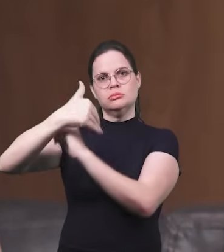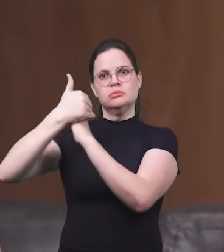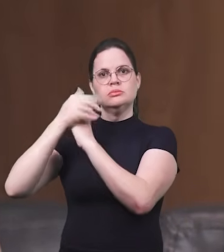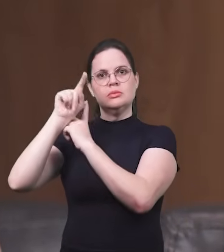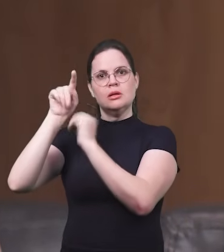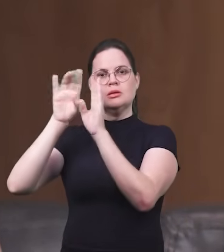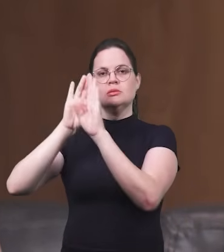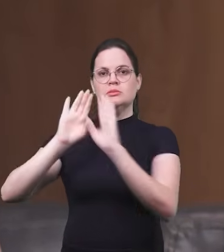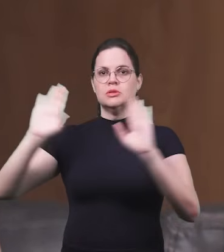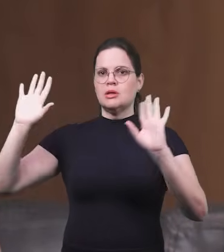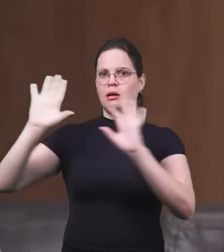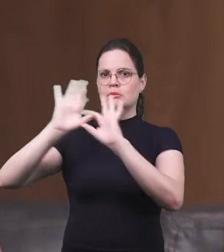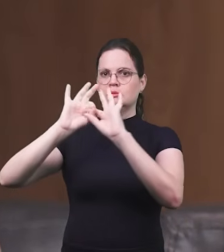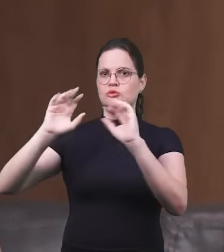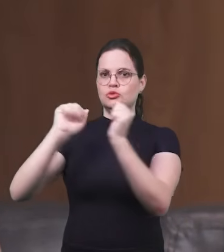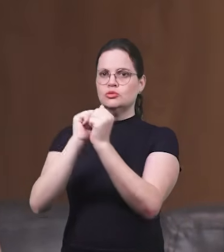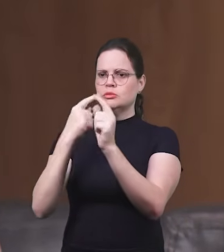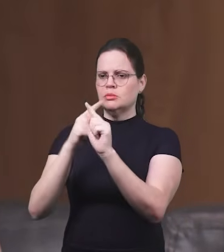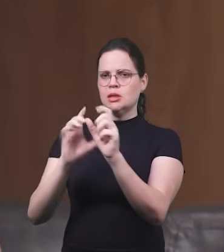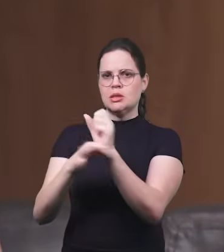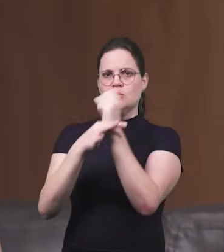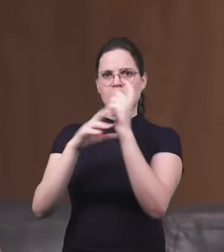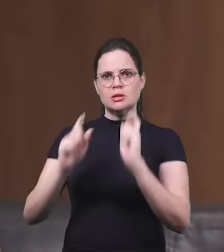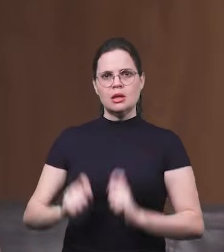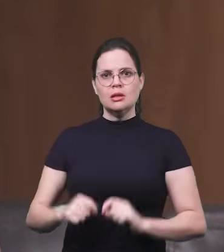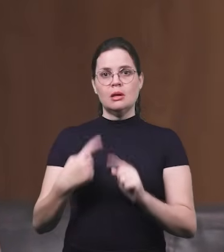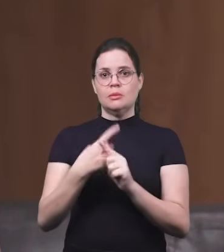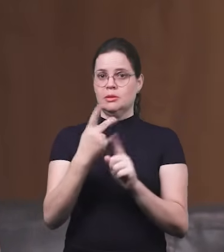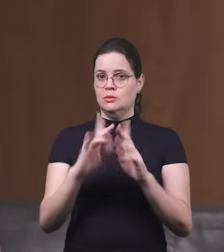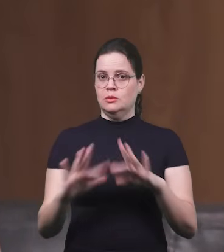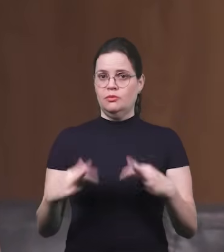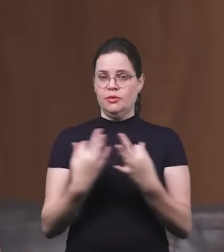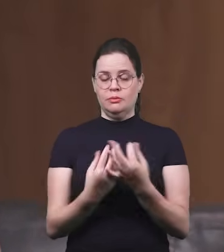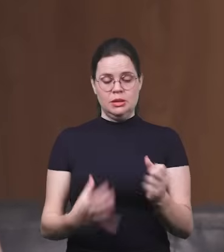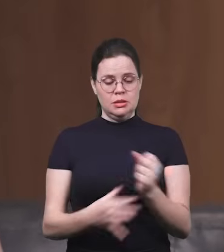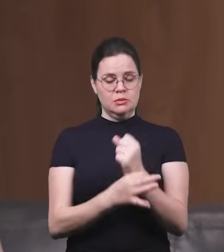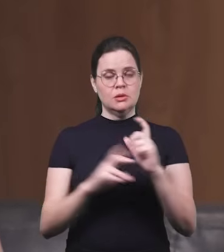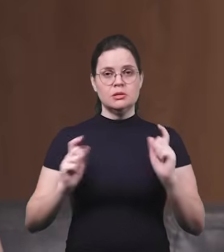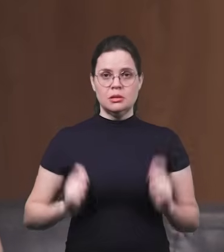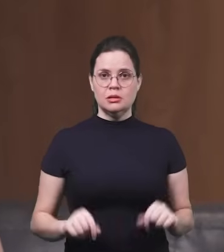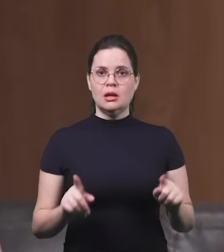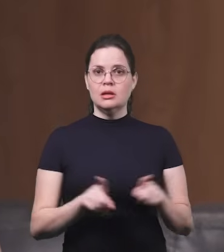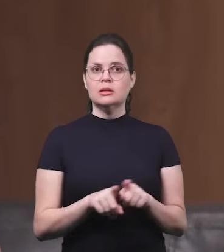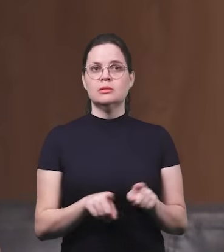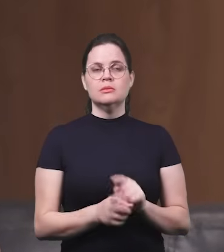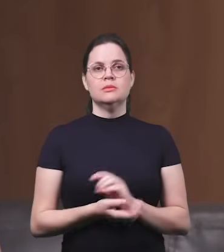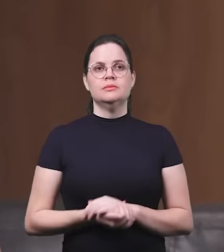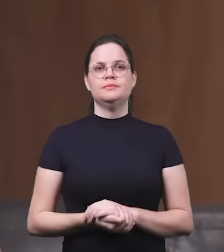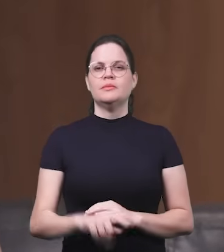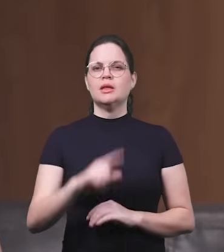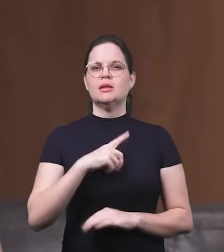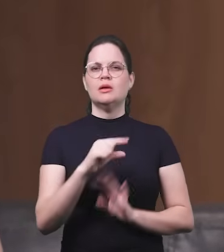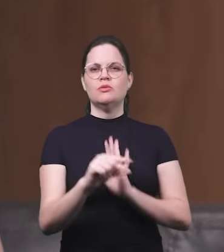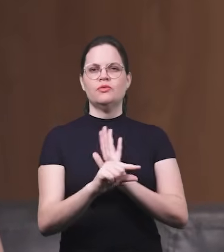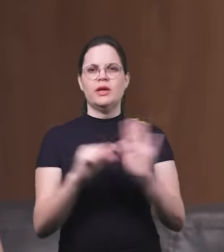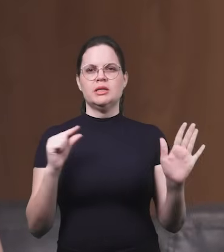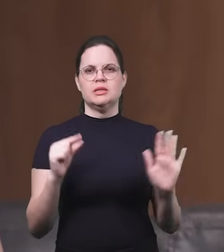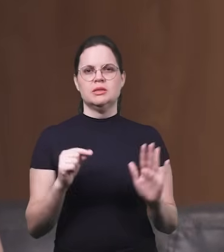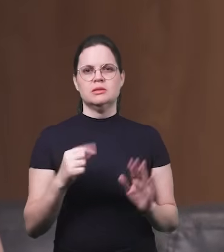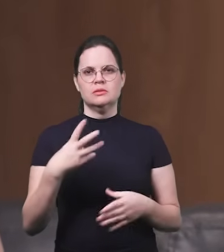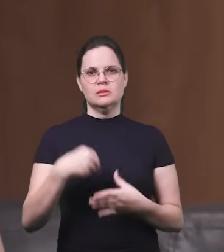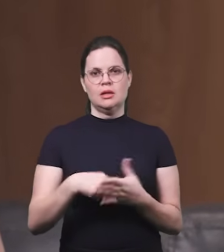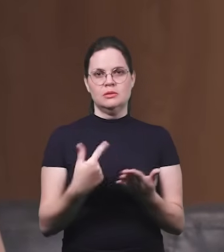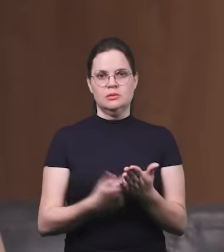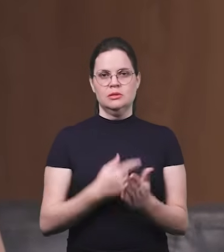eles serão seguros, lá os seus filhos estarão seguros, a sua família estará segura, né? Tem até um versículo no livro